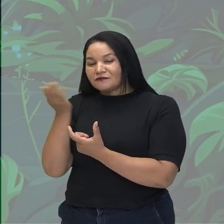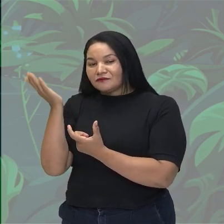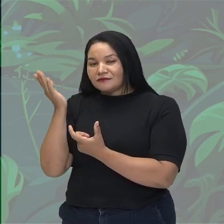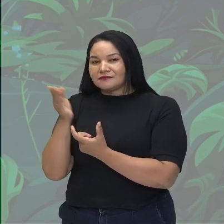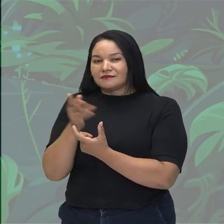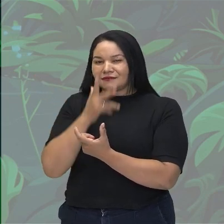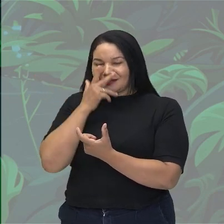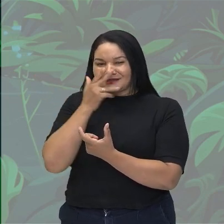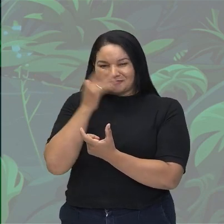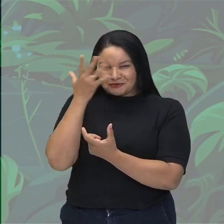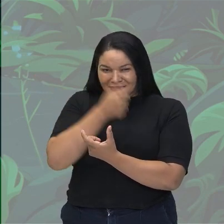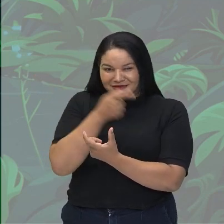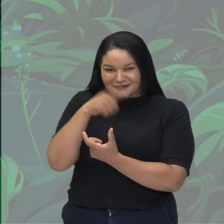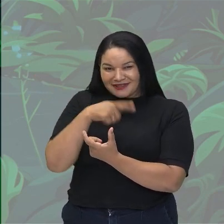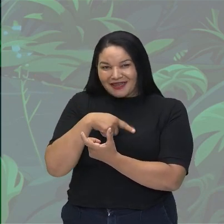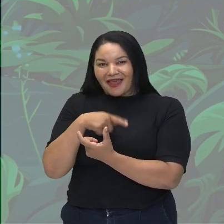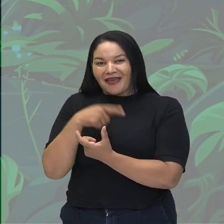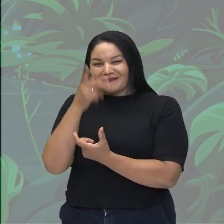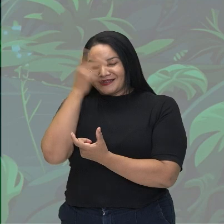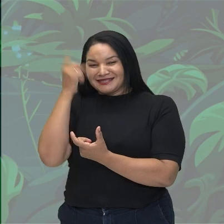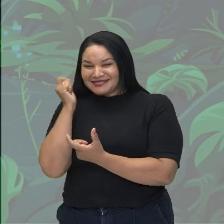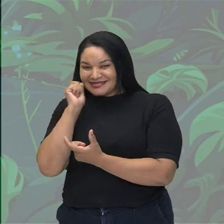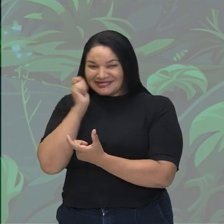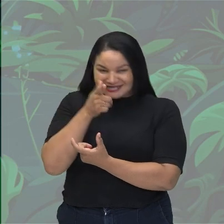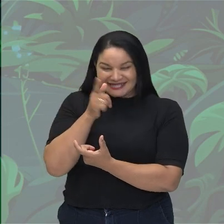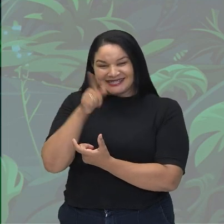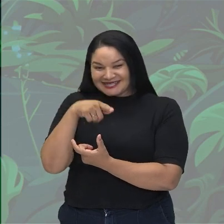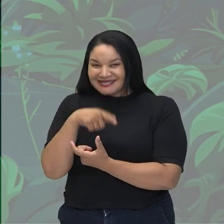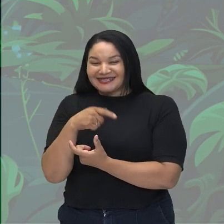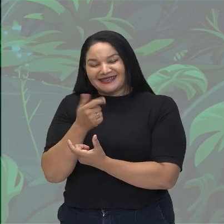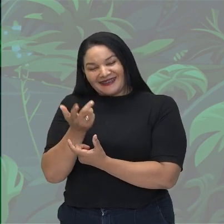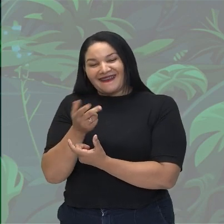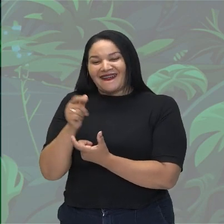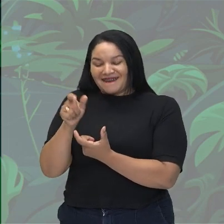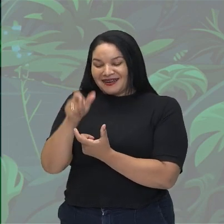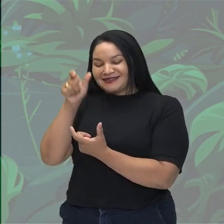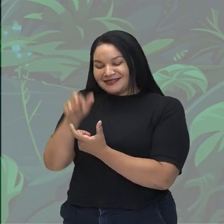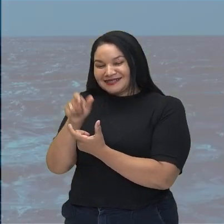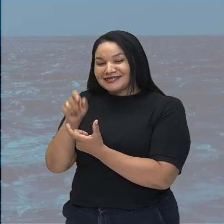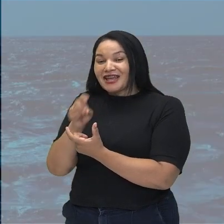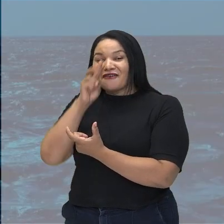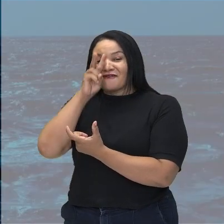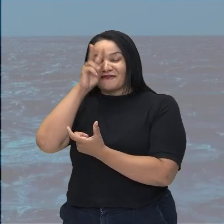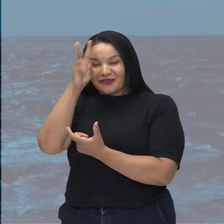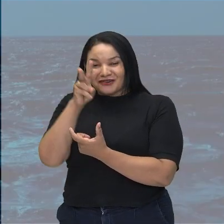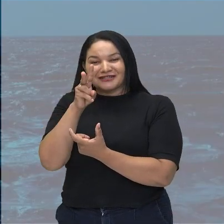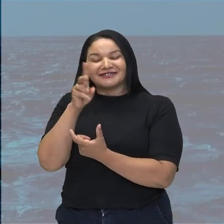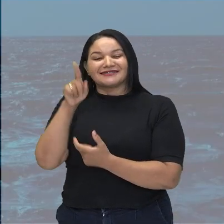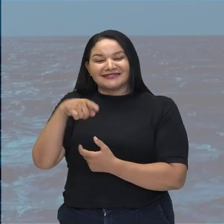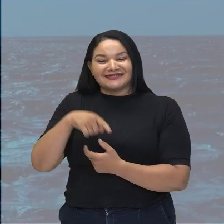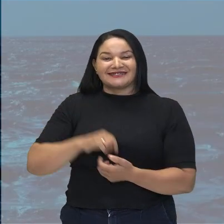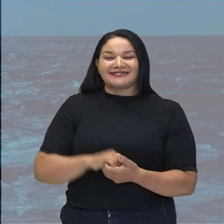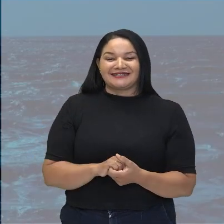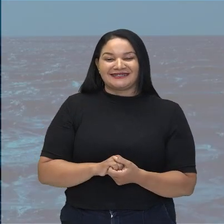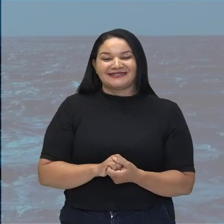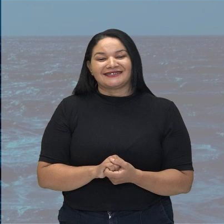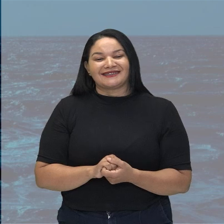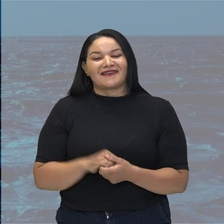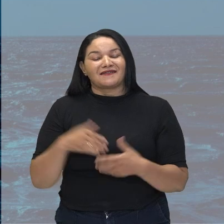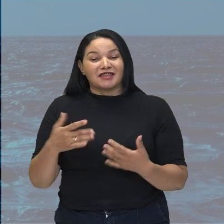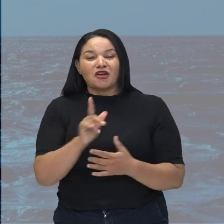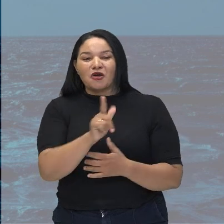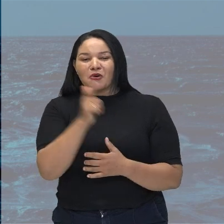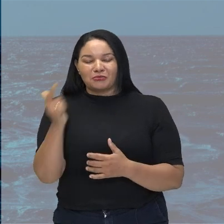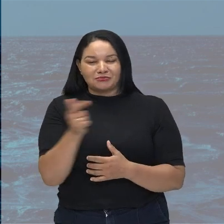gente xingar aí alguém. Esse imbécil. E temos mais aí exemplos.